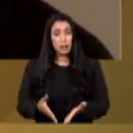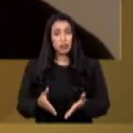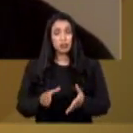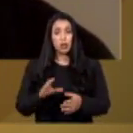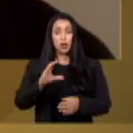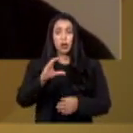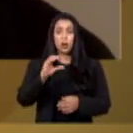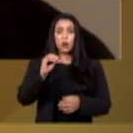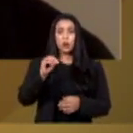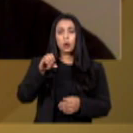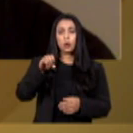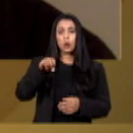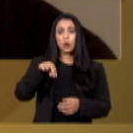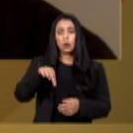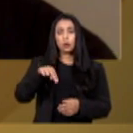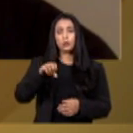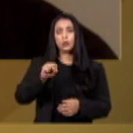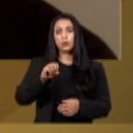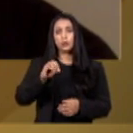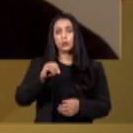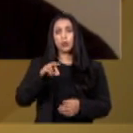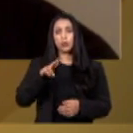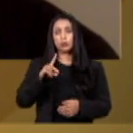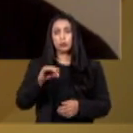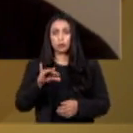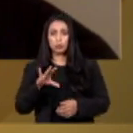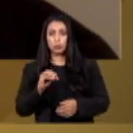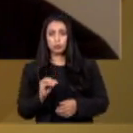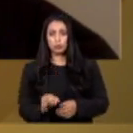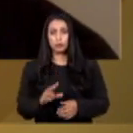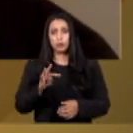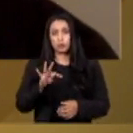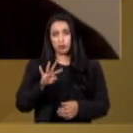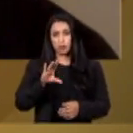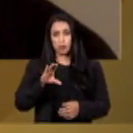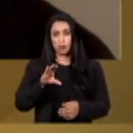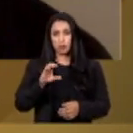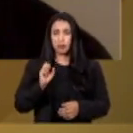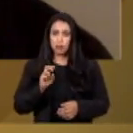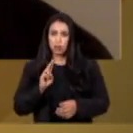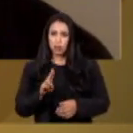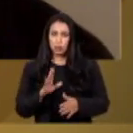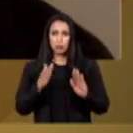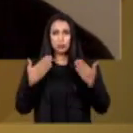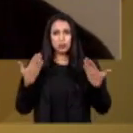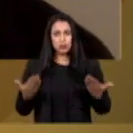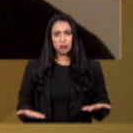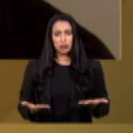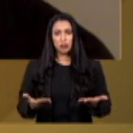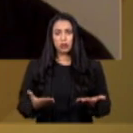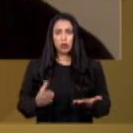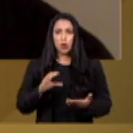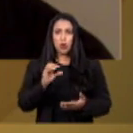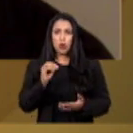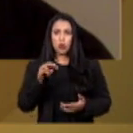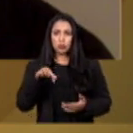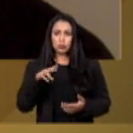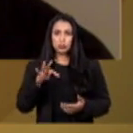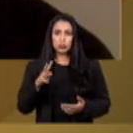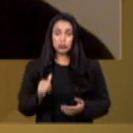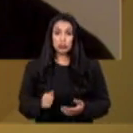consórcio app isso objeto de tomada de contas especial da semana e essa tomada de contas